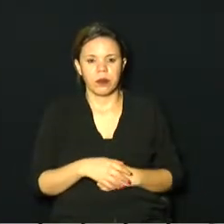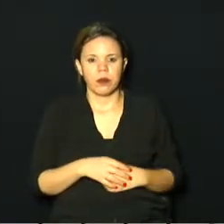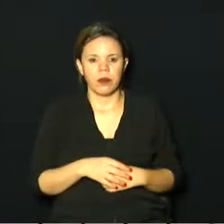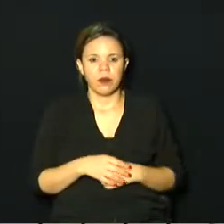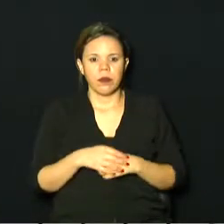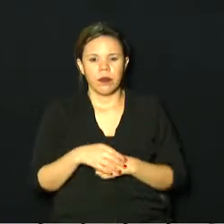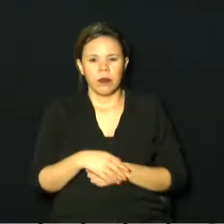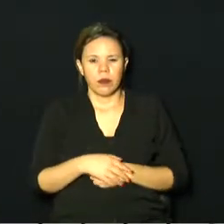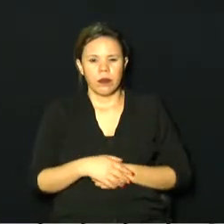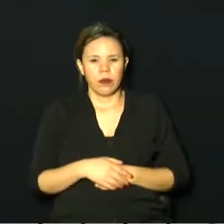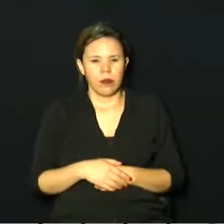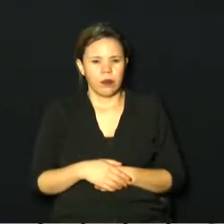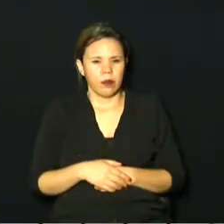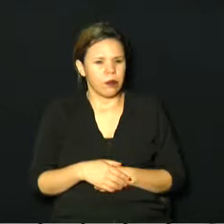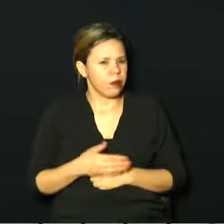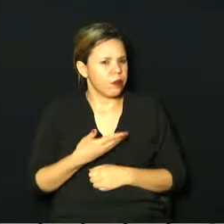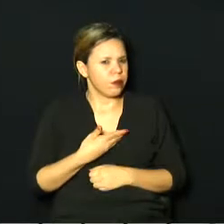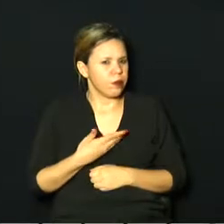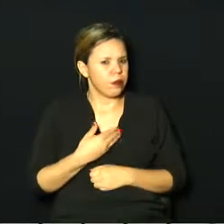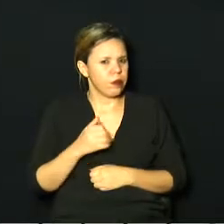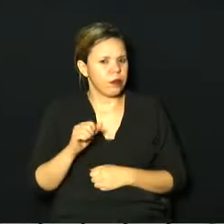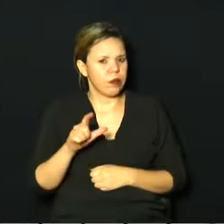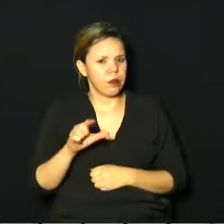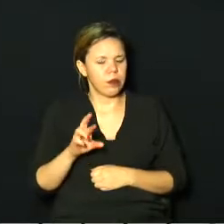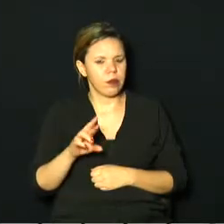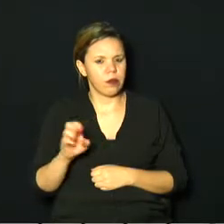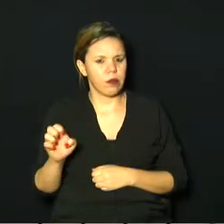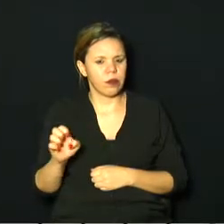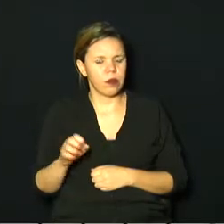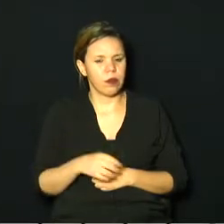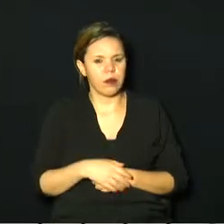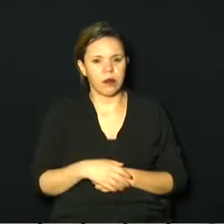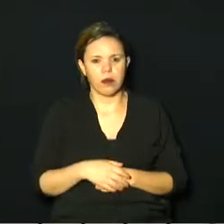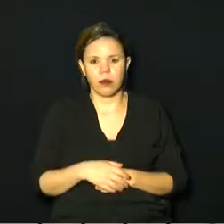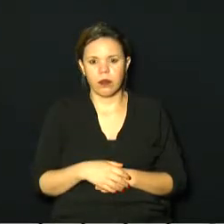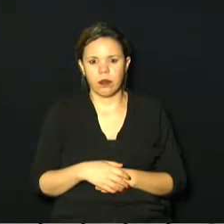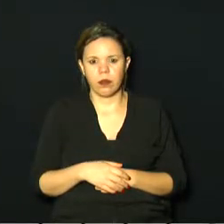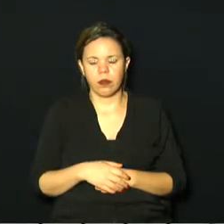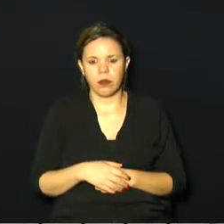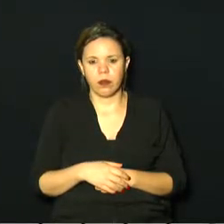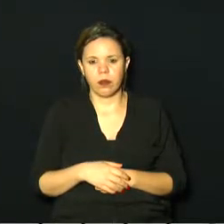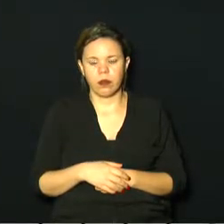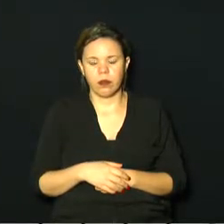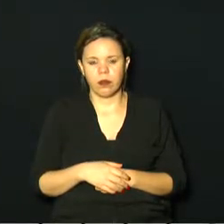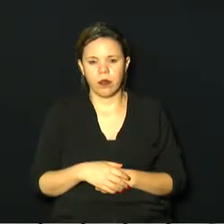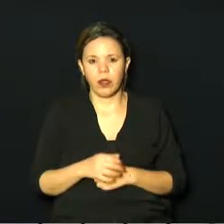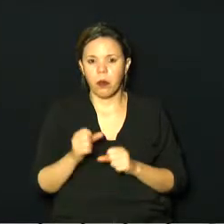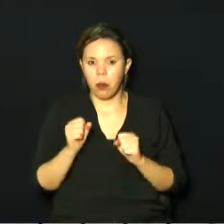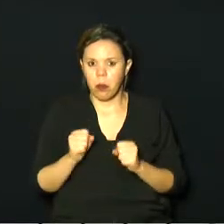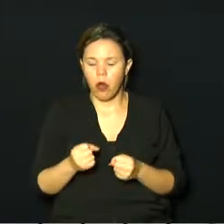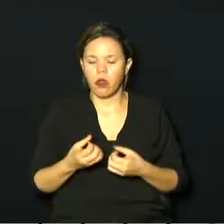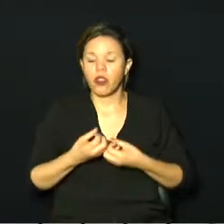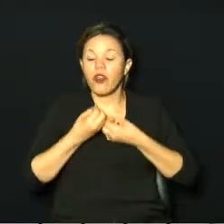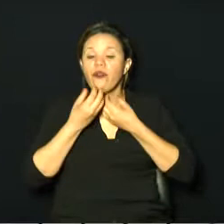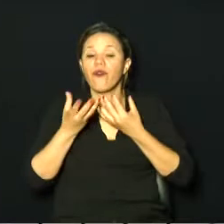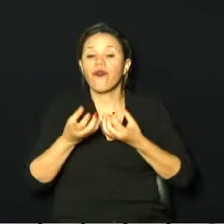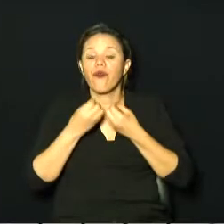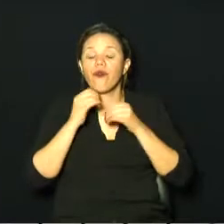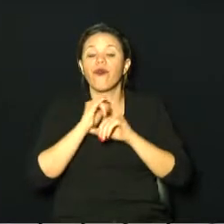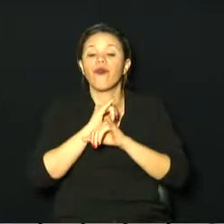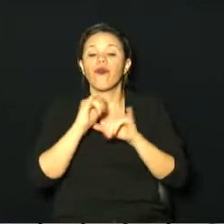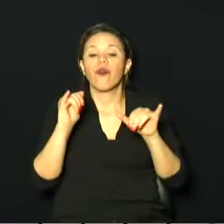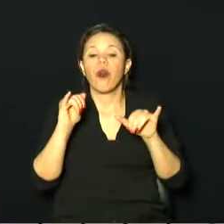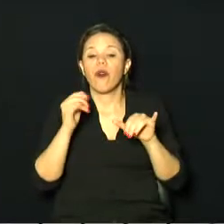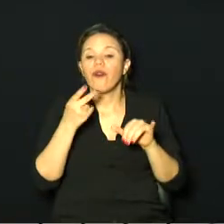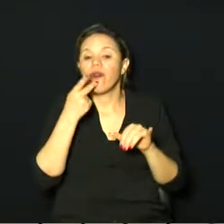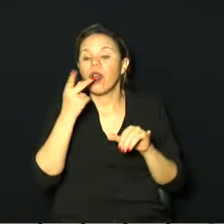nosso companheiro, o doutor Alexandre Mandi, para que ele possa nos informar, falar a